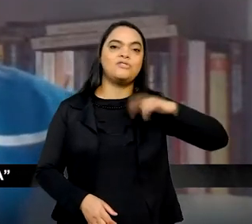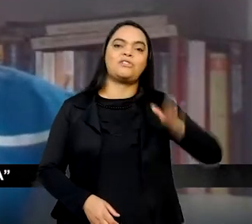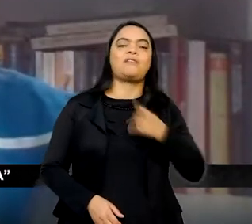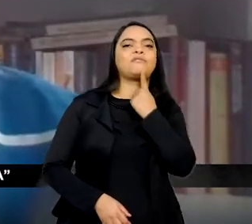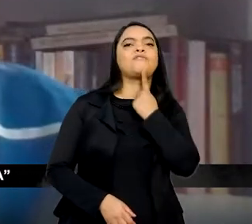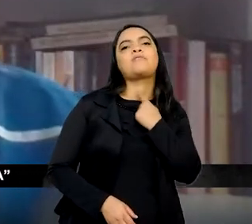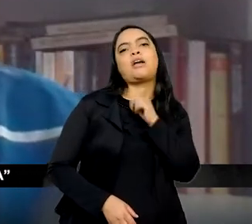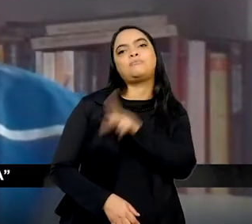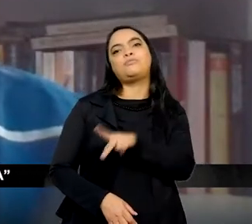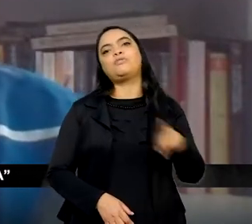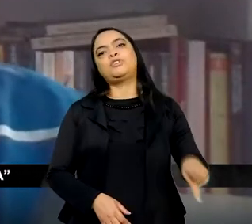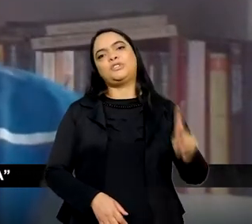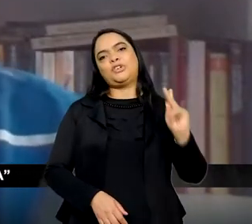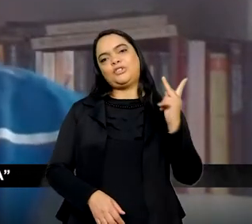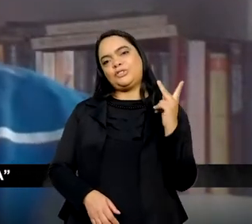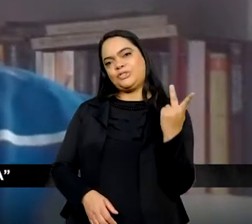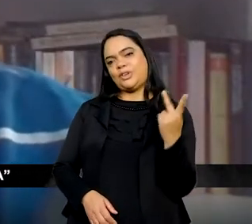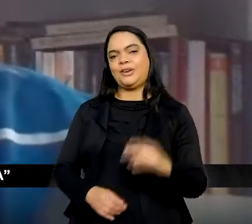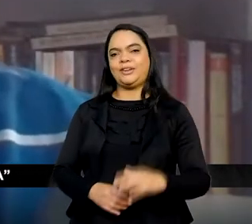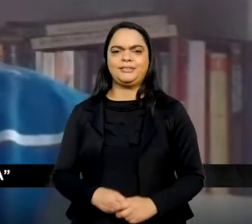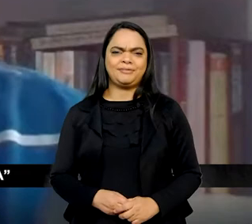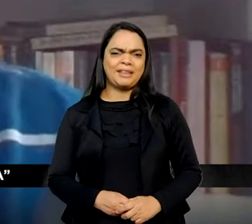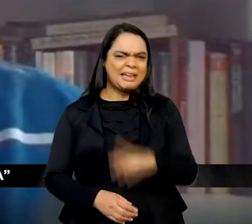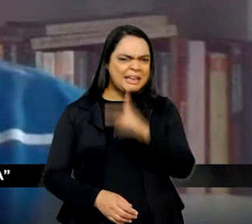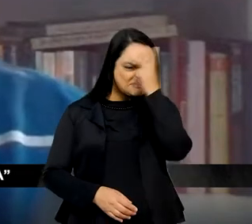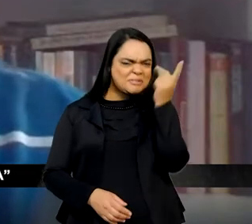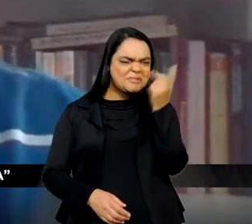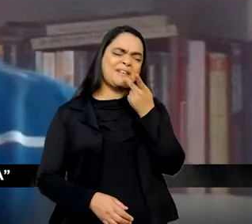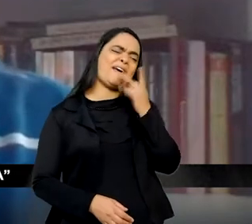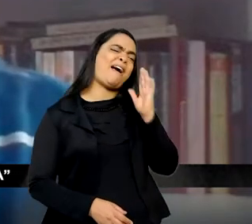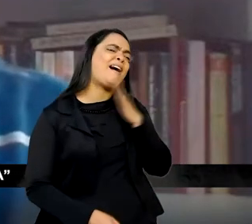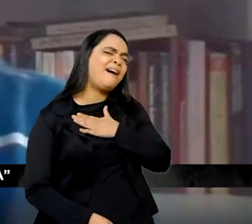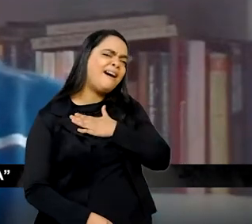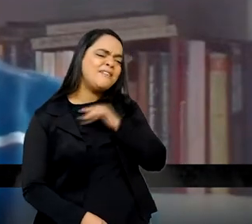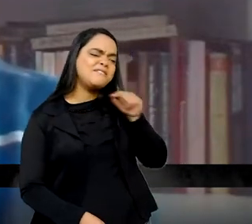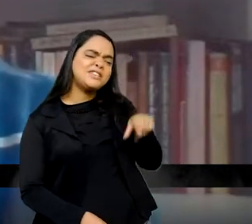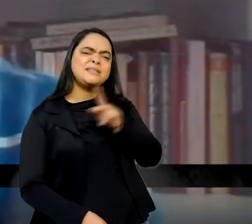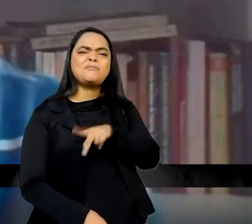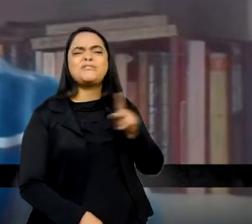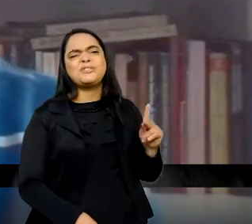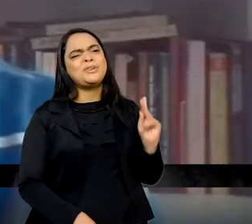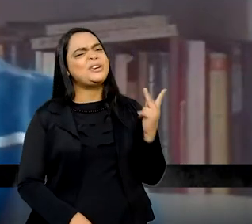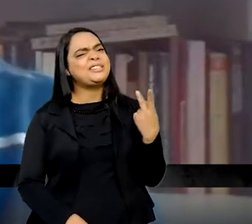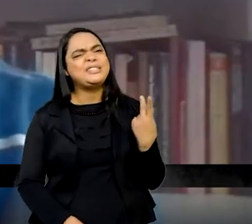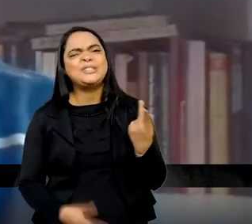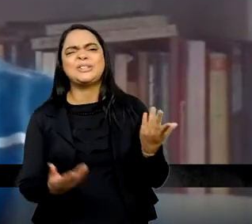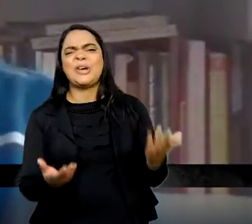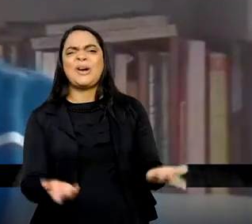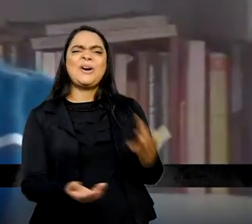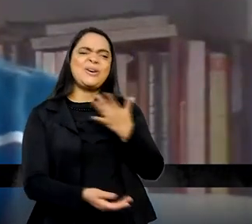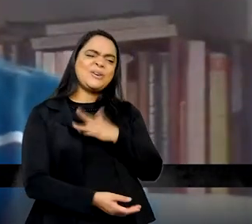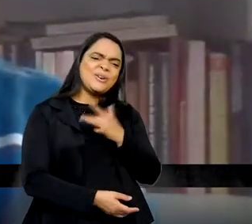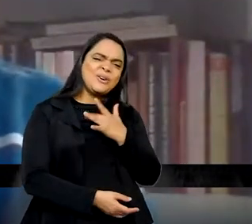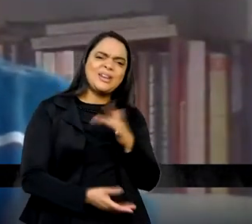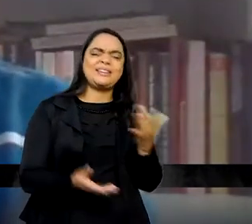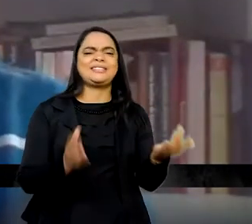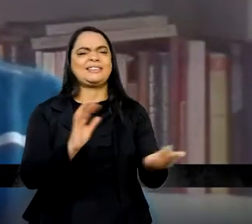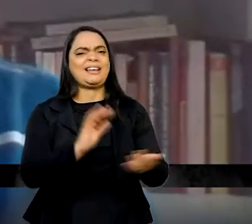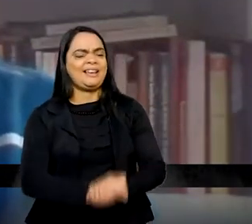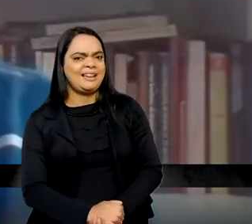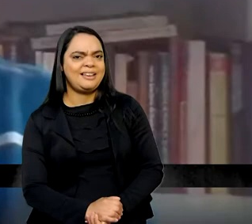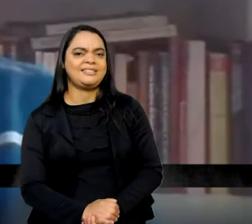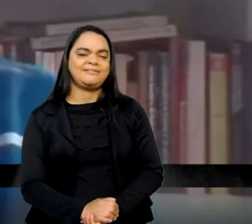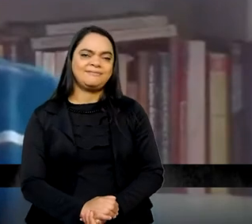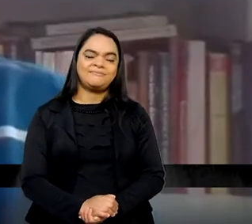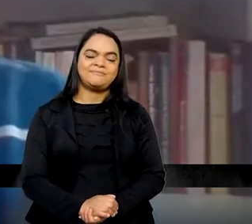de história. Havia um desconsolo, porque dizia, olha, professor de história, todo mundo tem aquela inclinação, logo em Pernambuco, para o lado